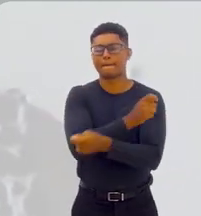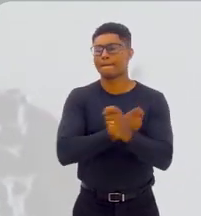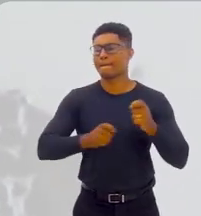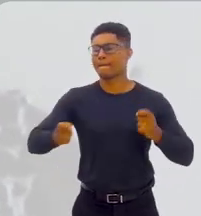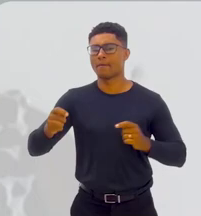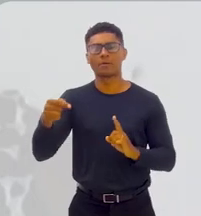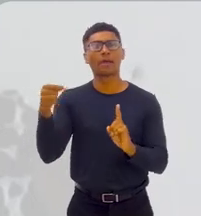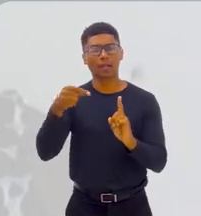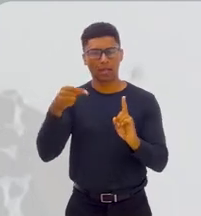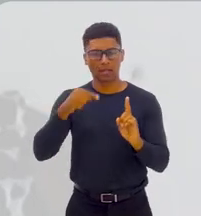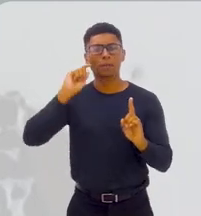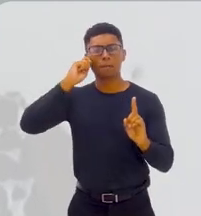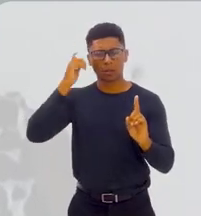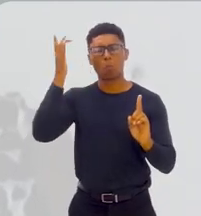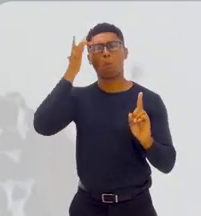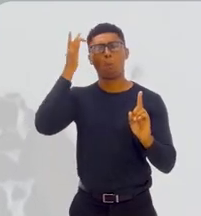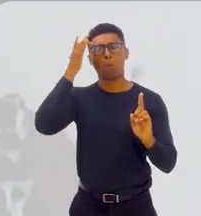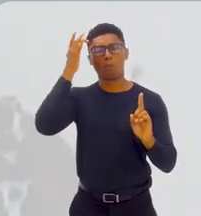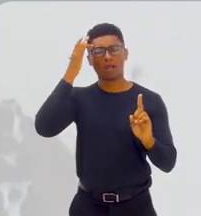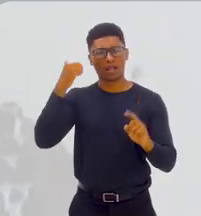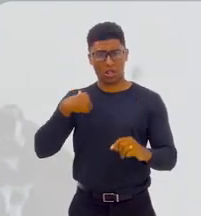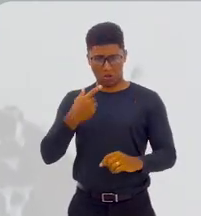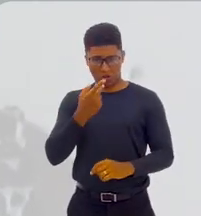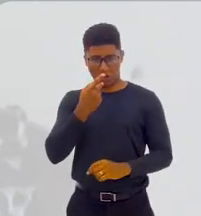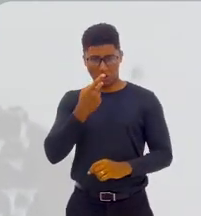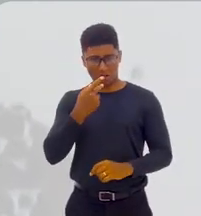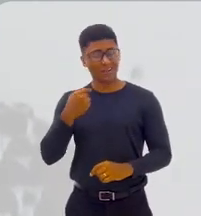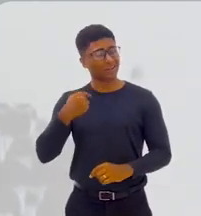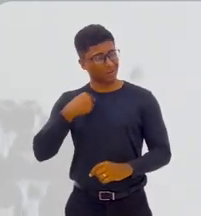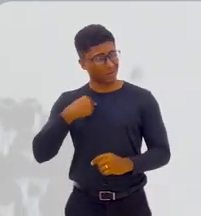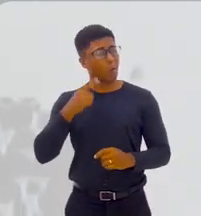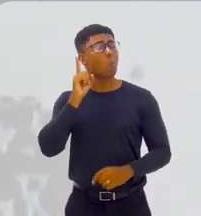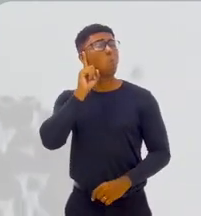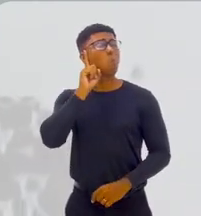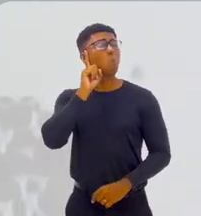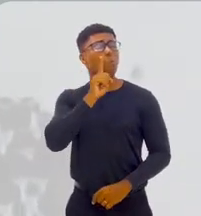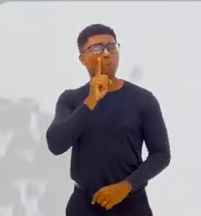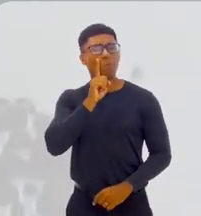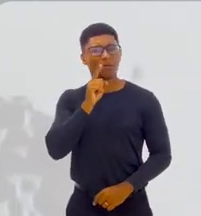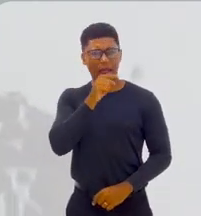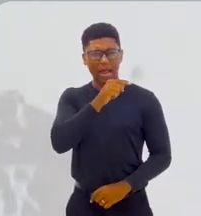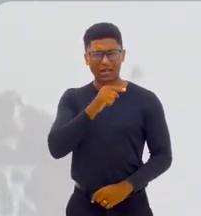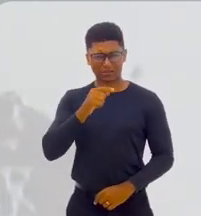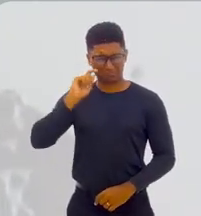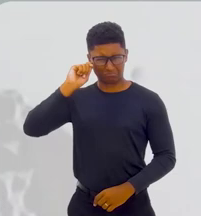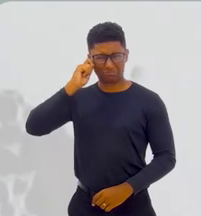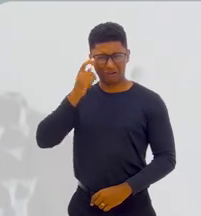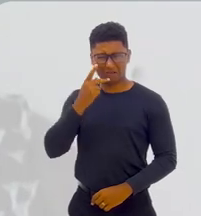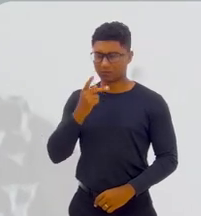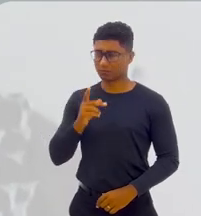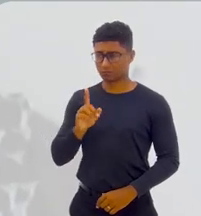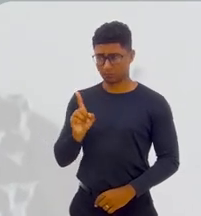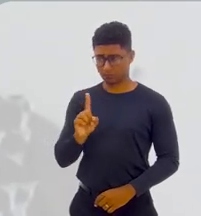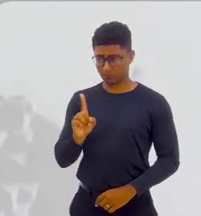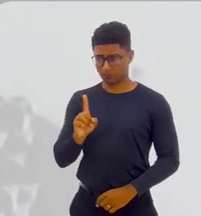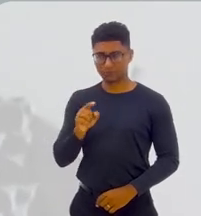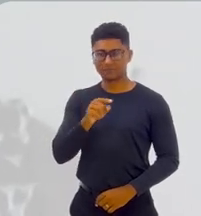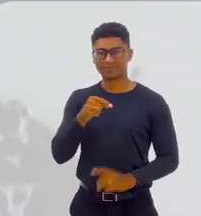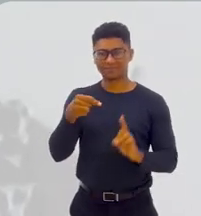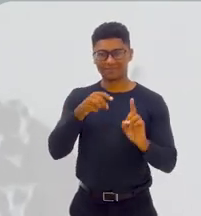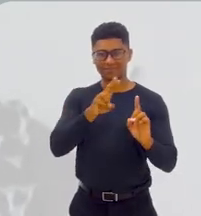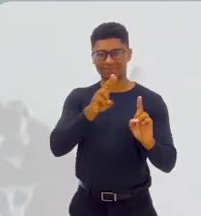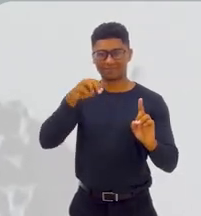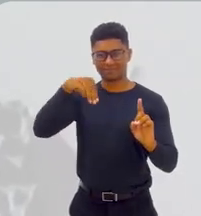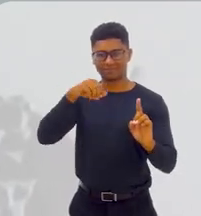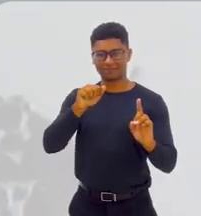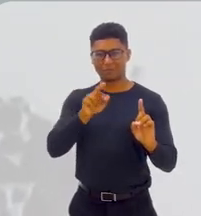era um preto que ele tinha alguma consciência. E um dia eu falei para ele assim: ah, eu sou pardo. Ele era bem retinto, né? Mais escuro. Aí ele falou assim: não, Ângela, o nome dele é